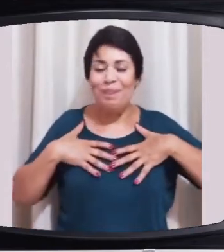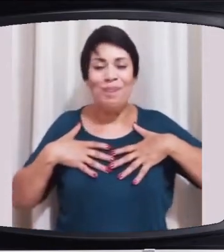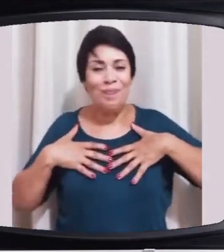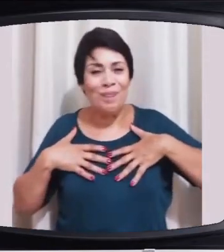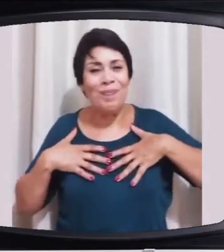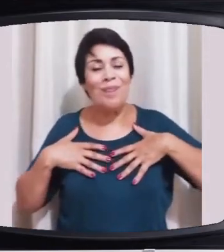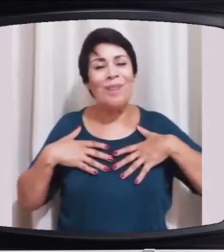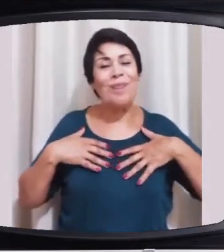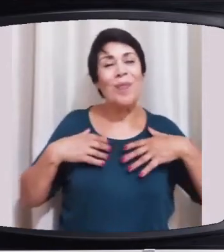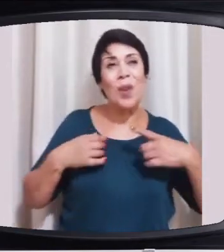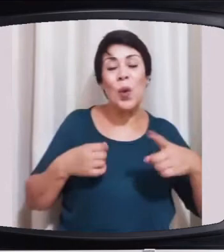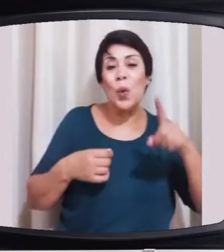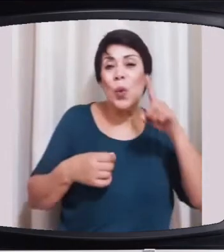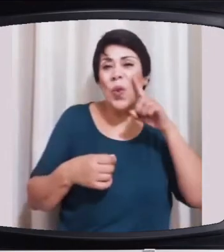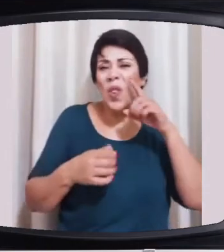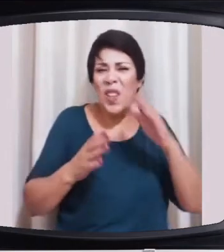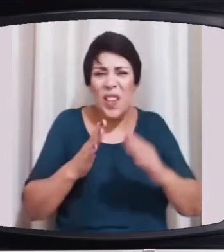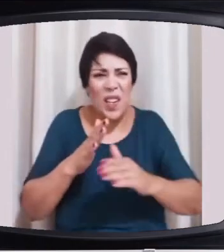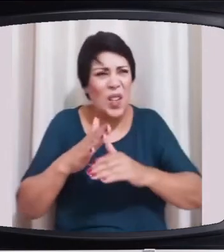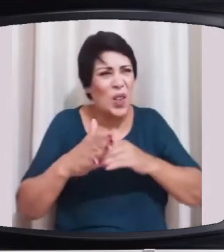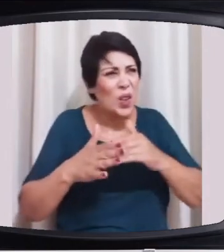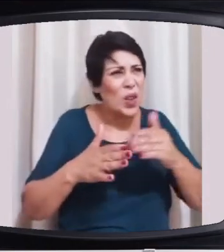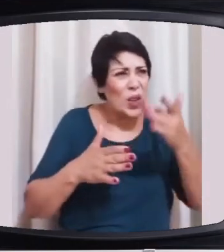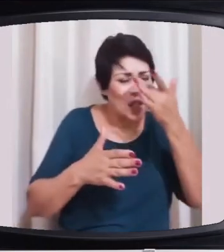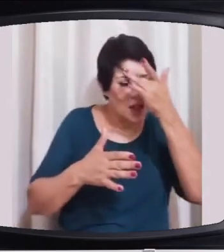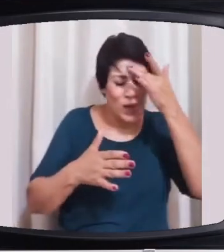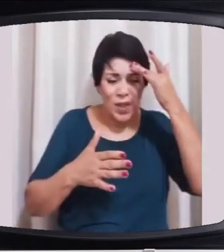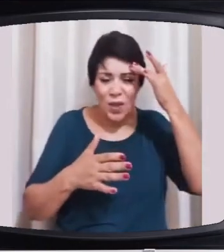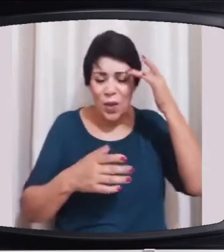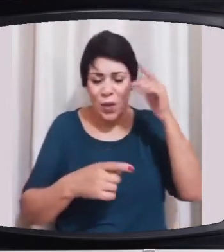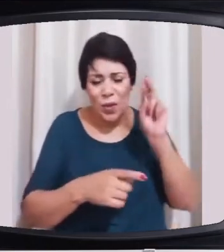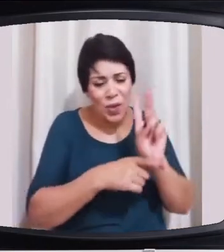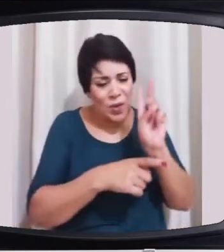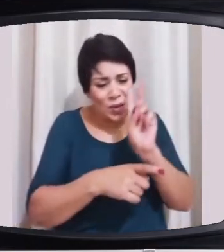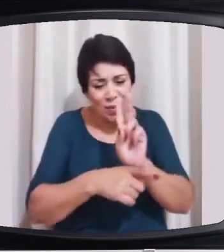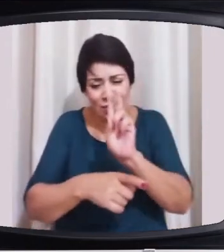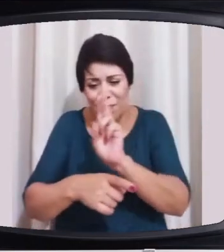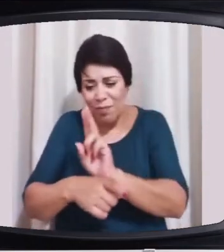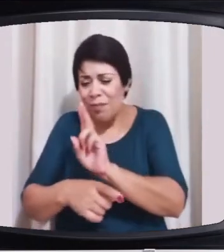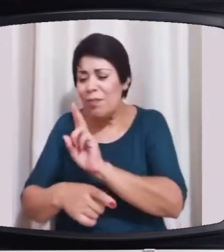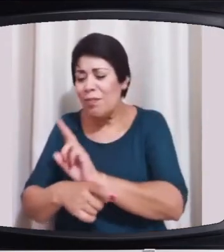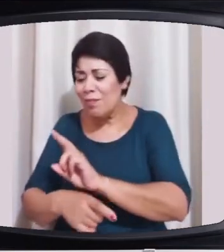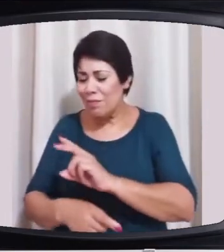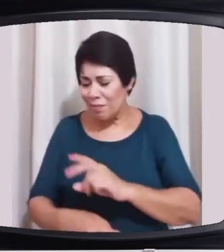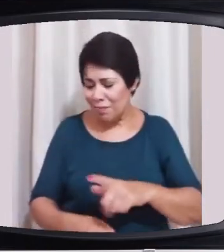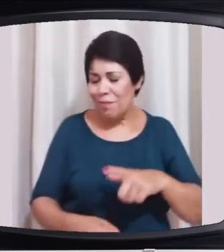Um dia em que todos hão de ter abrigo